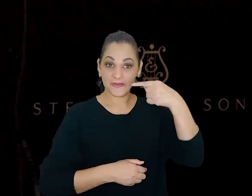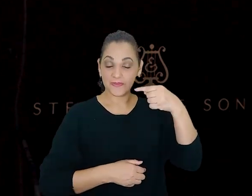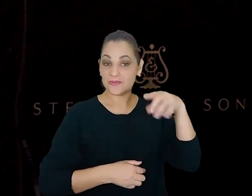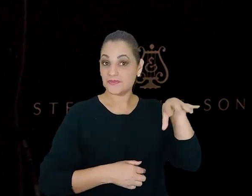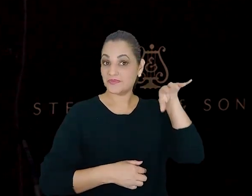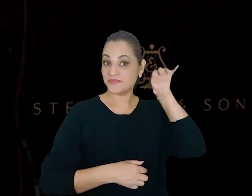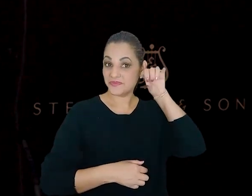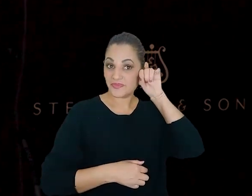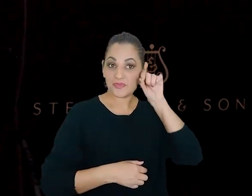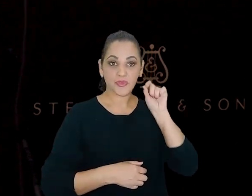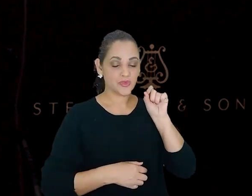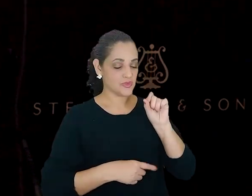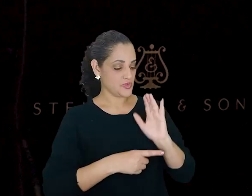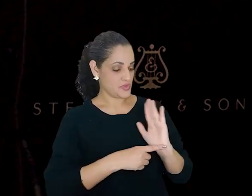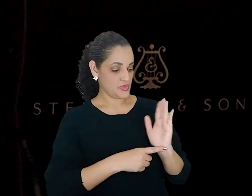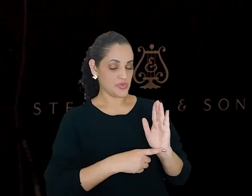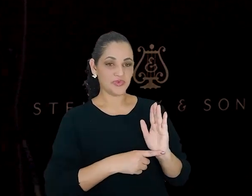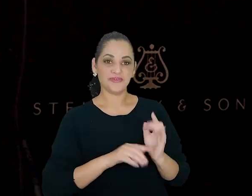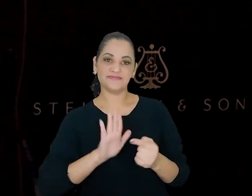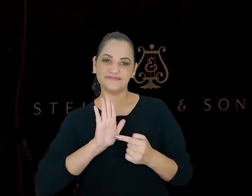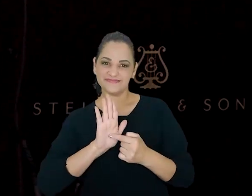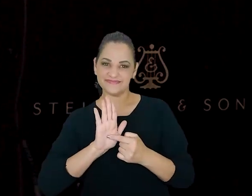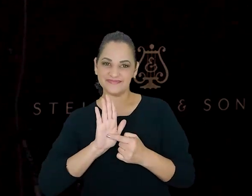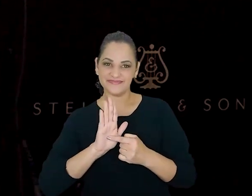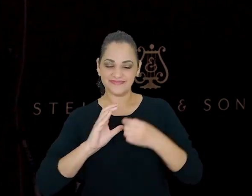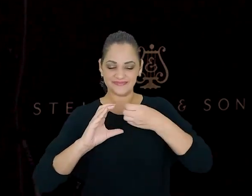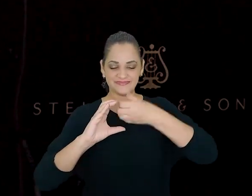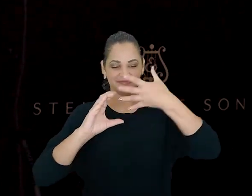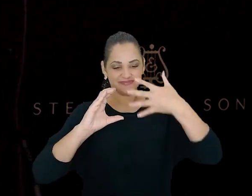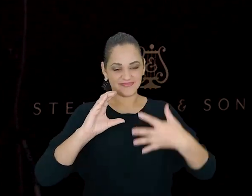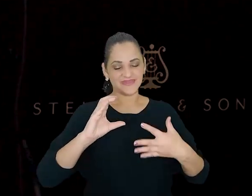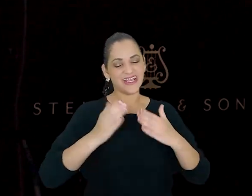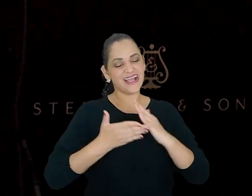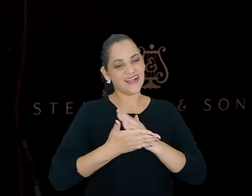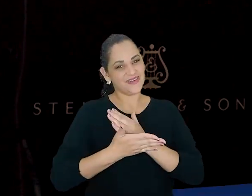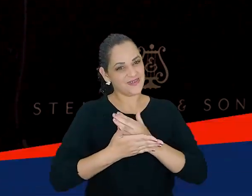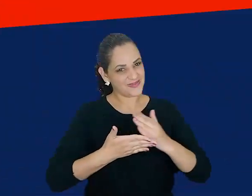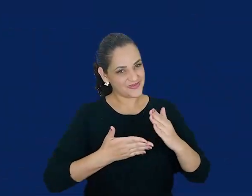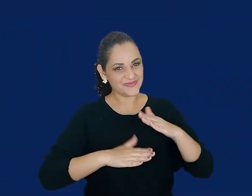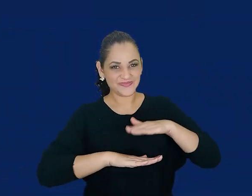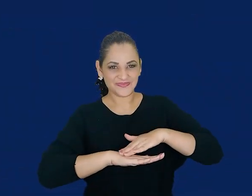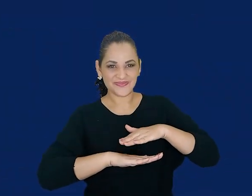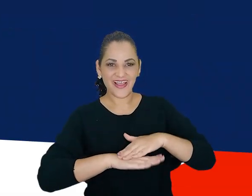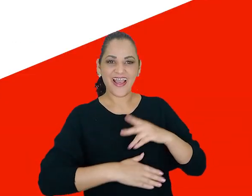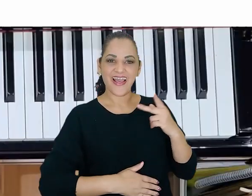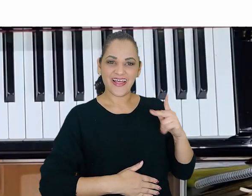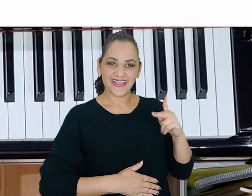irão apresentar algumas características de algumas das obras de Rachmaninoff.